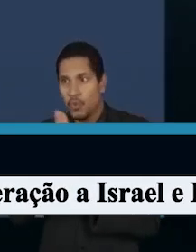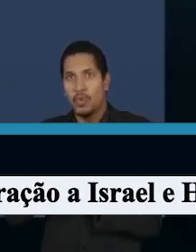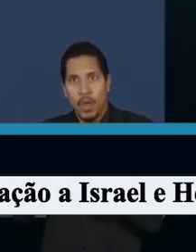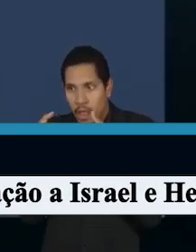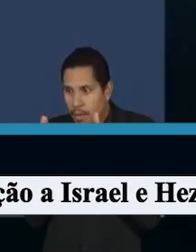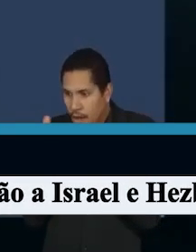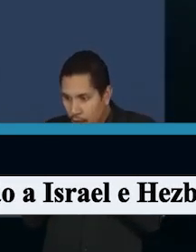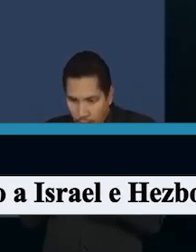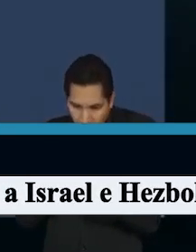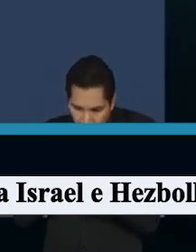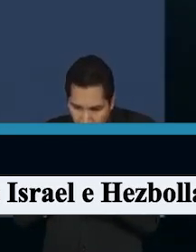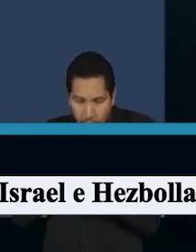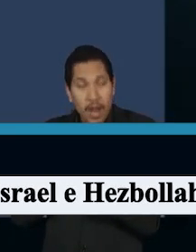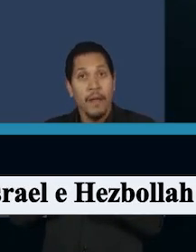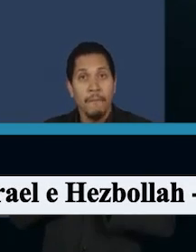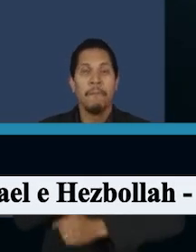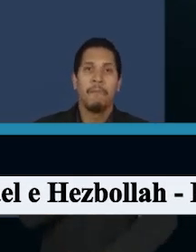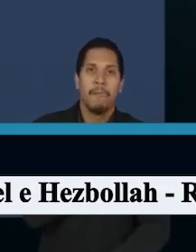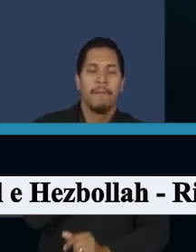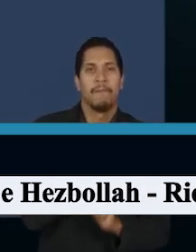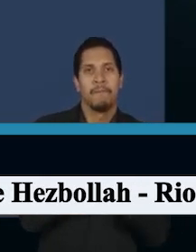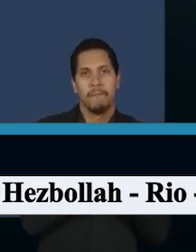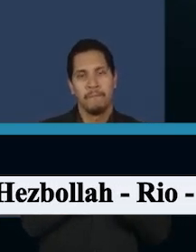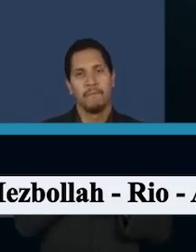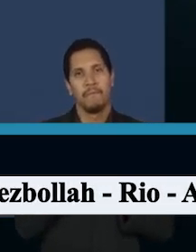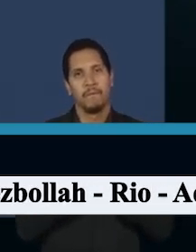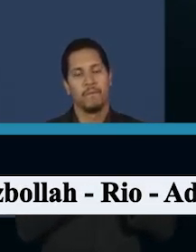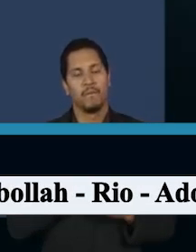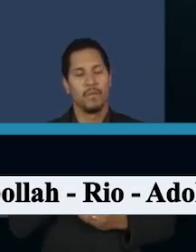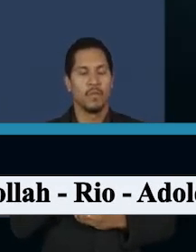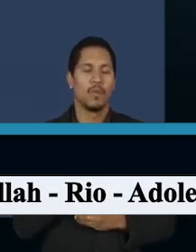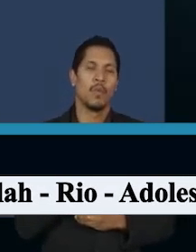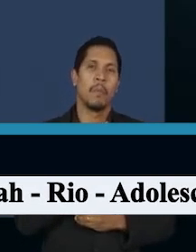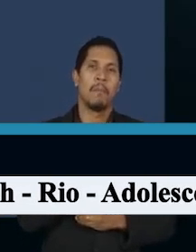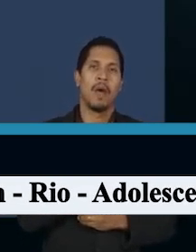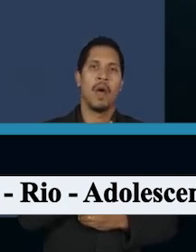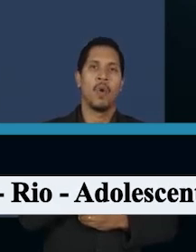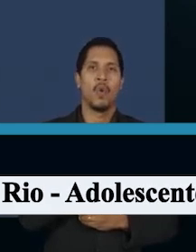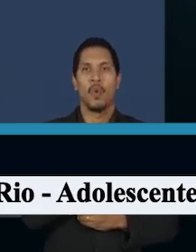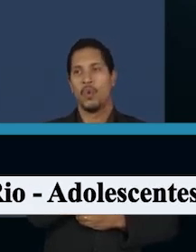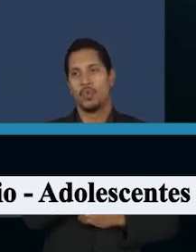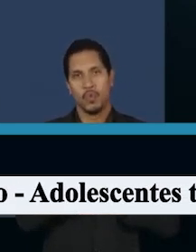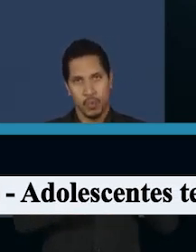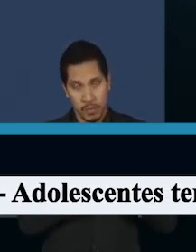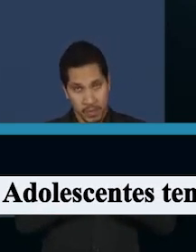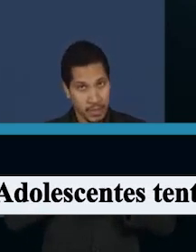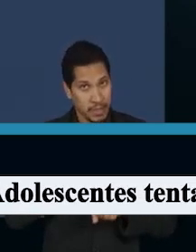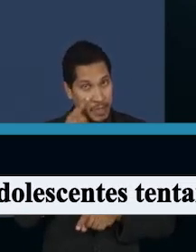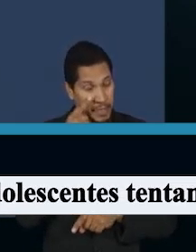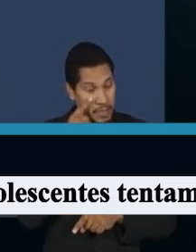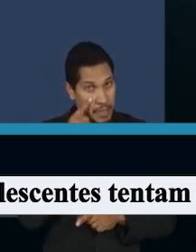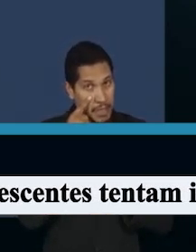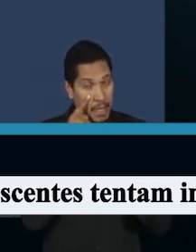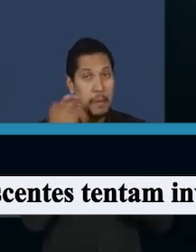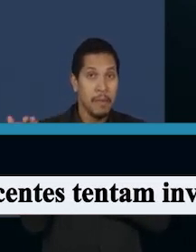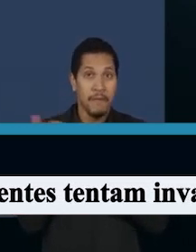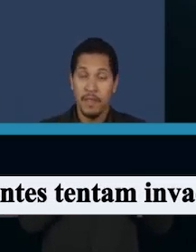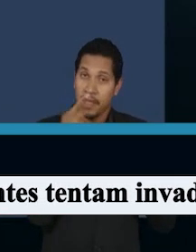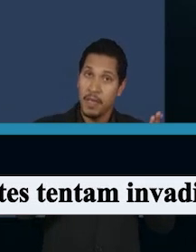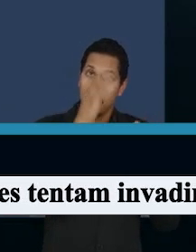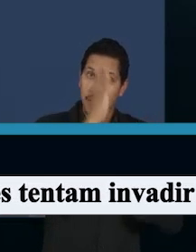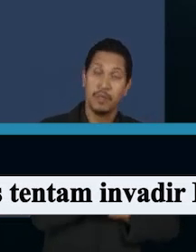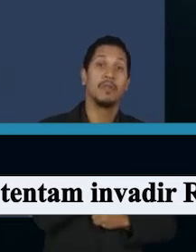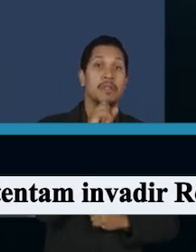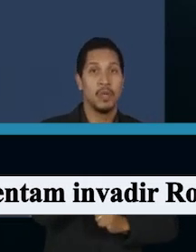sábado, o presidente do STF, Luiz Roberto Barroso, disse ao jornal Folha de São Paulo que a plataforma será bem-vinda de volta ao Brasil